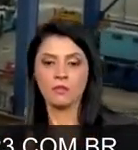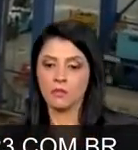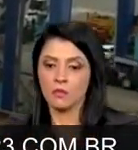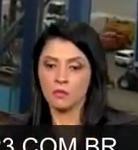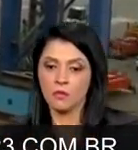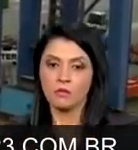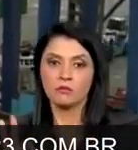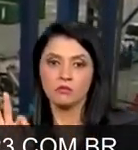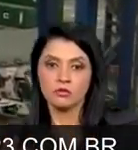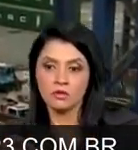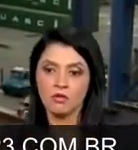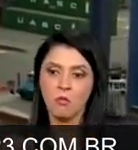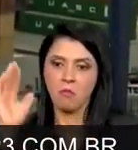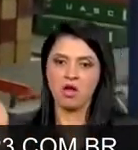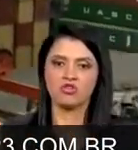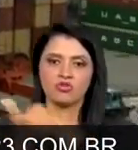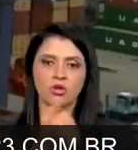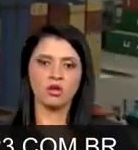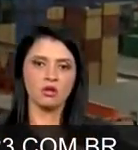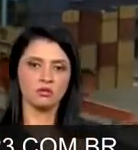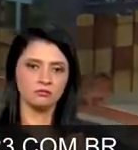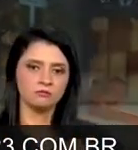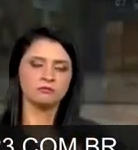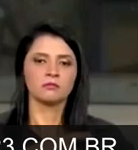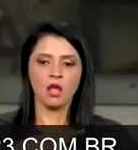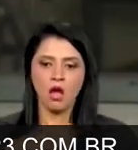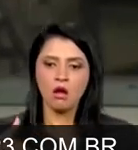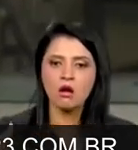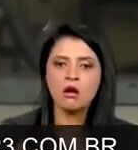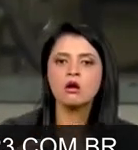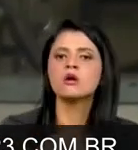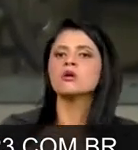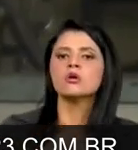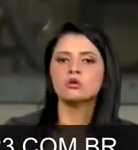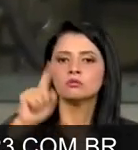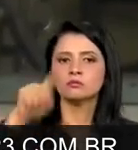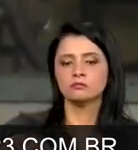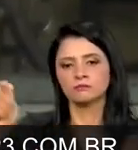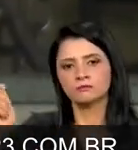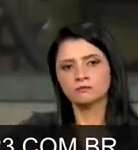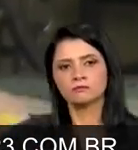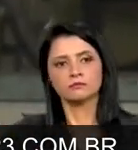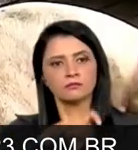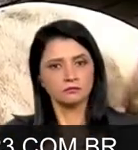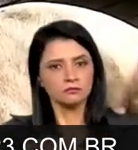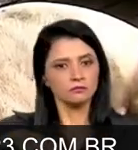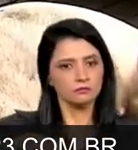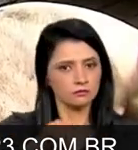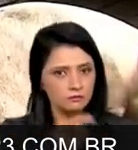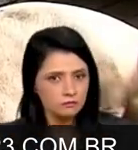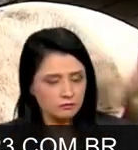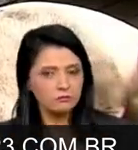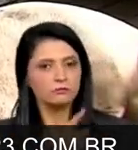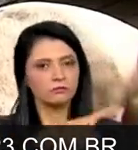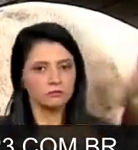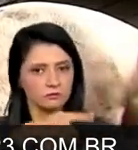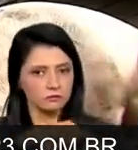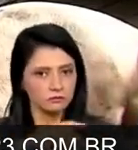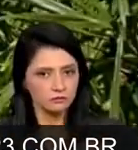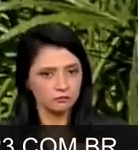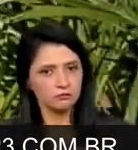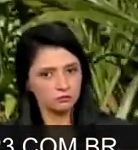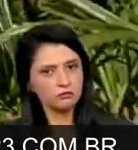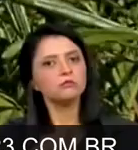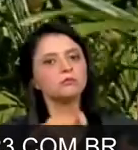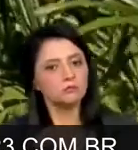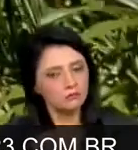em relação ao ano anterior. Para os próximos anos, o desafio é capacitar pequenos produtores e empreendedores para que eles